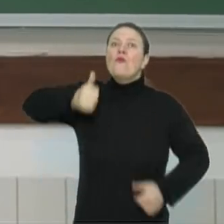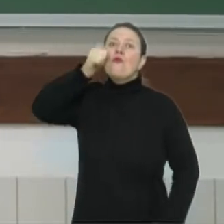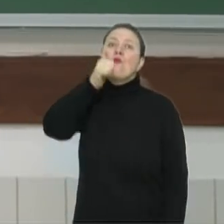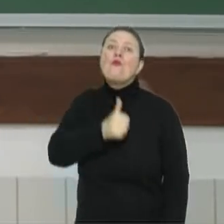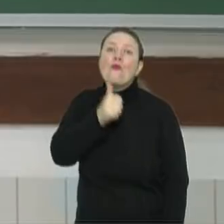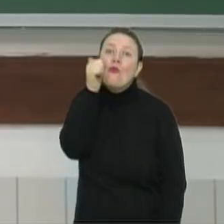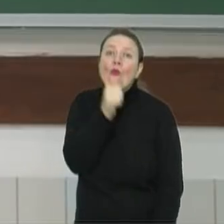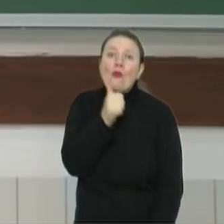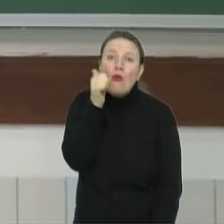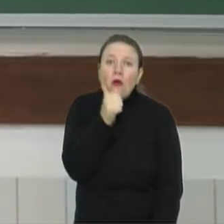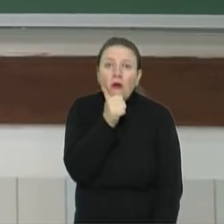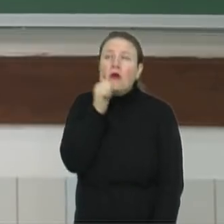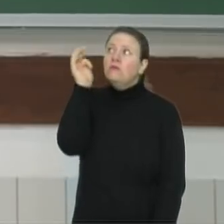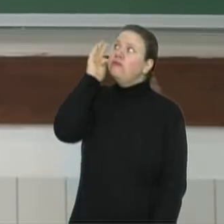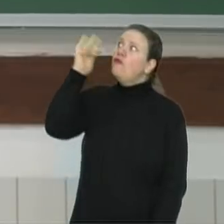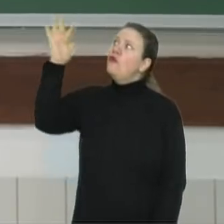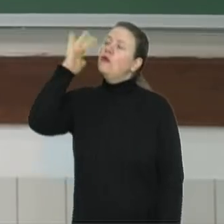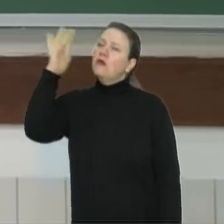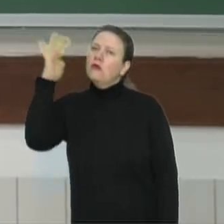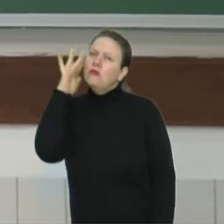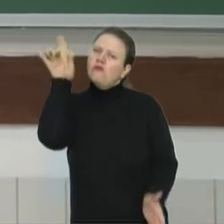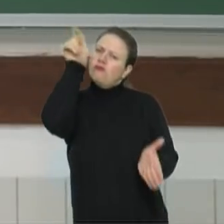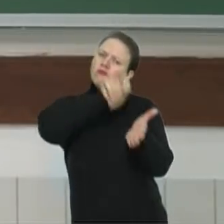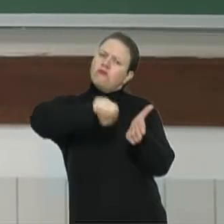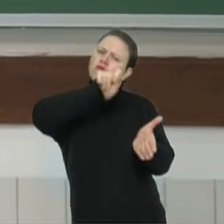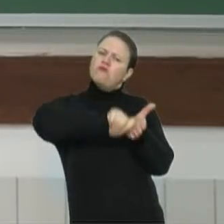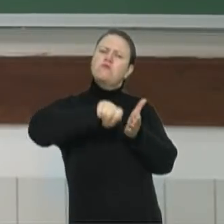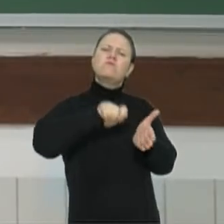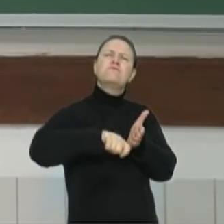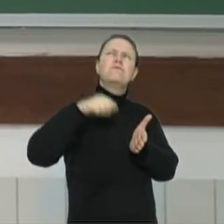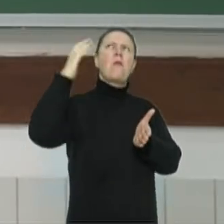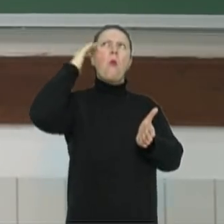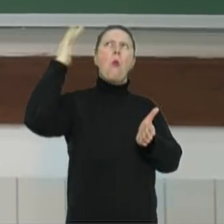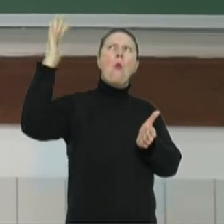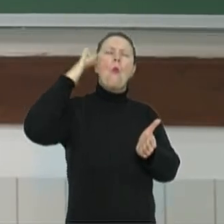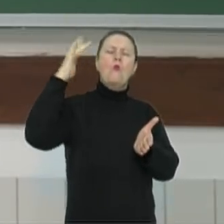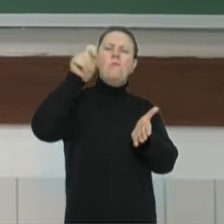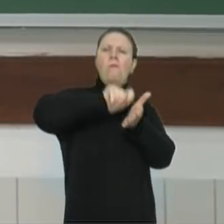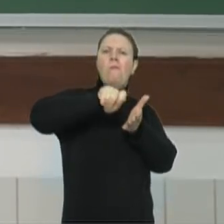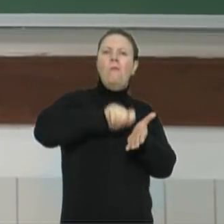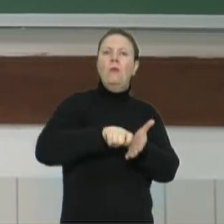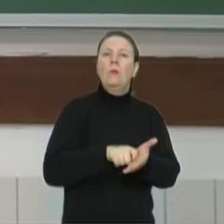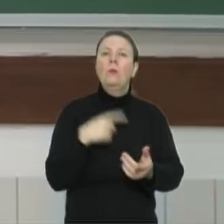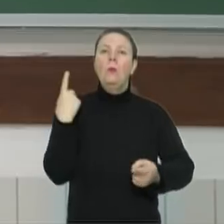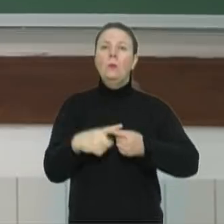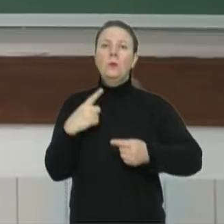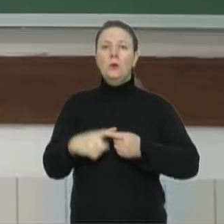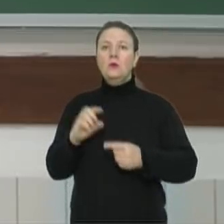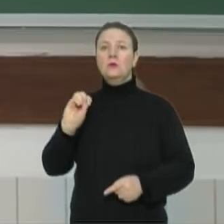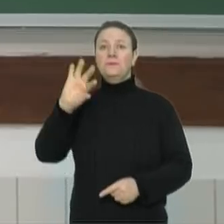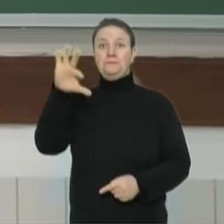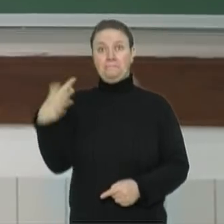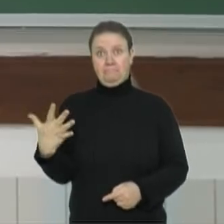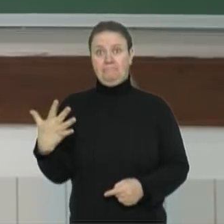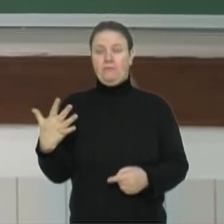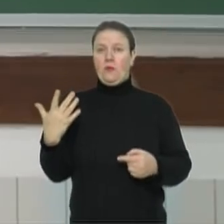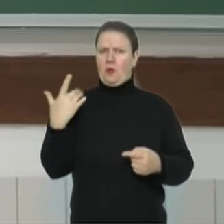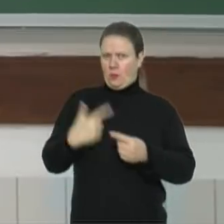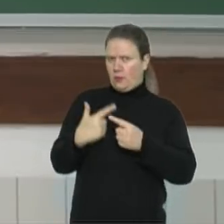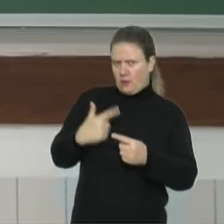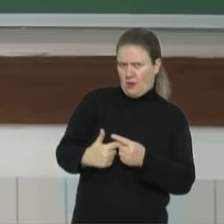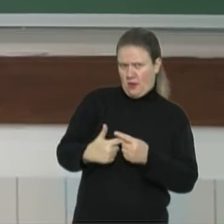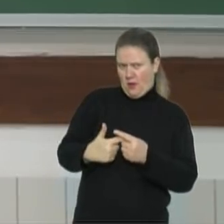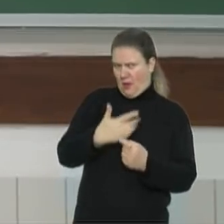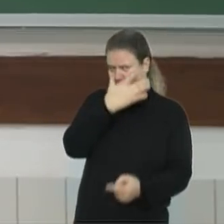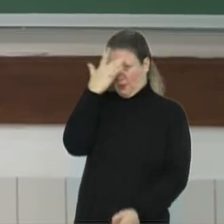uma mulher, né, que está produzindo filosofia. E por que será que isso aconteceu? Porque realmente as mulheres não